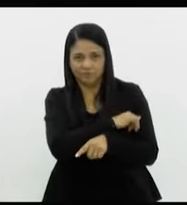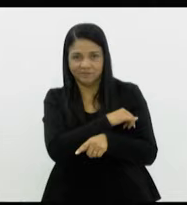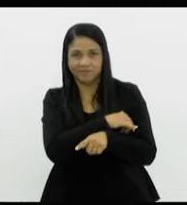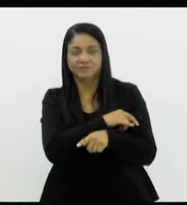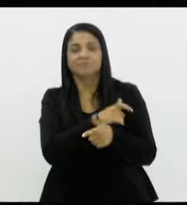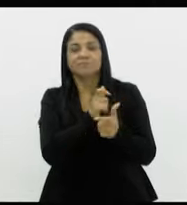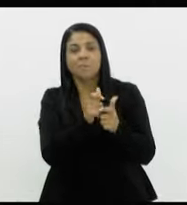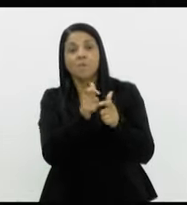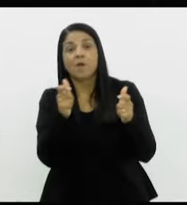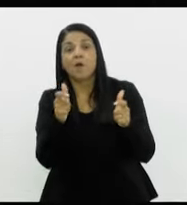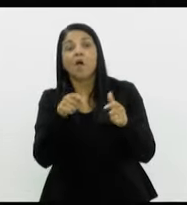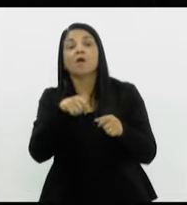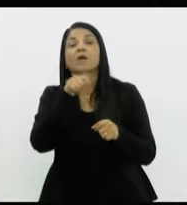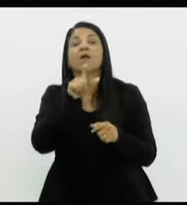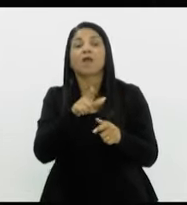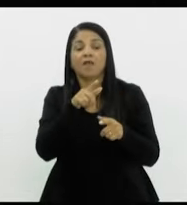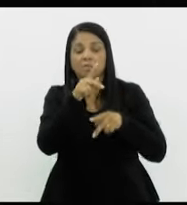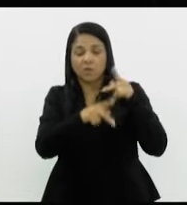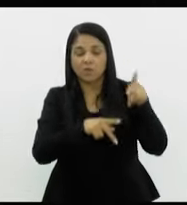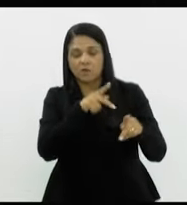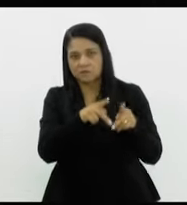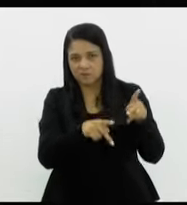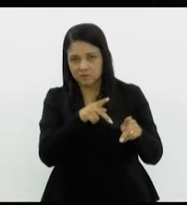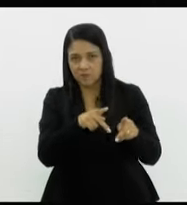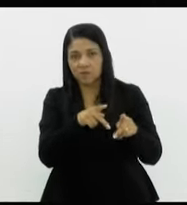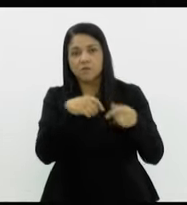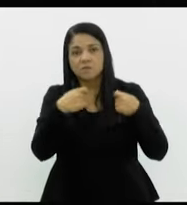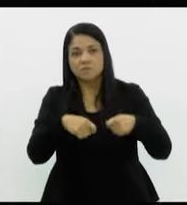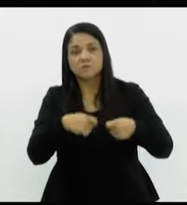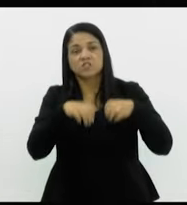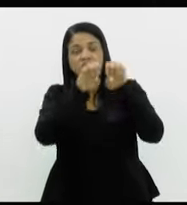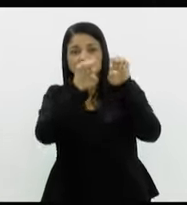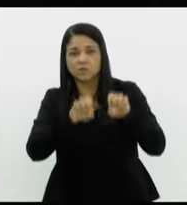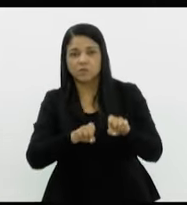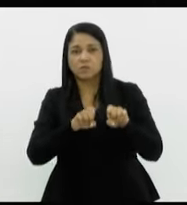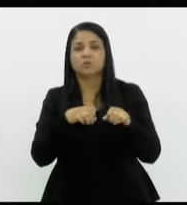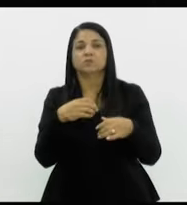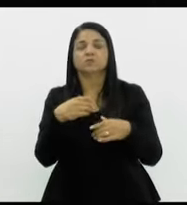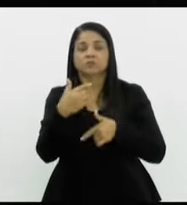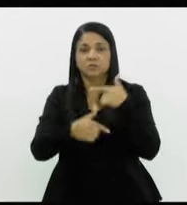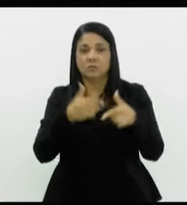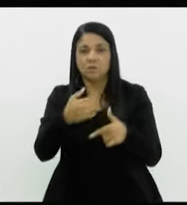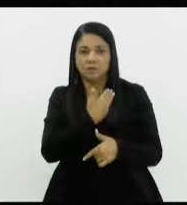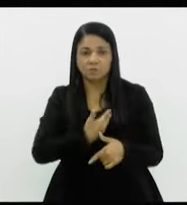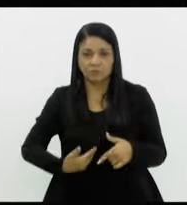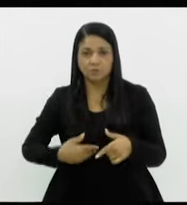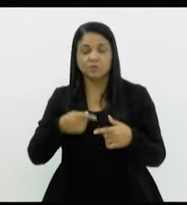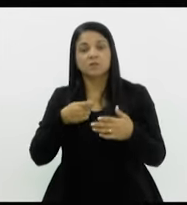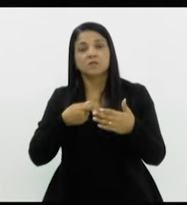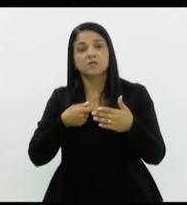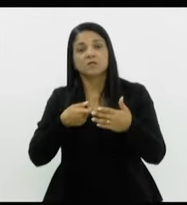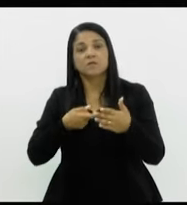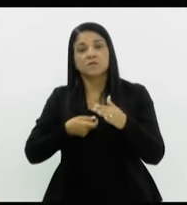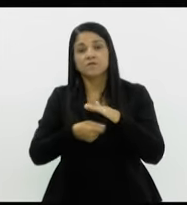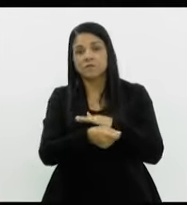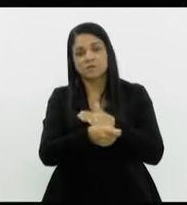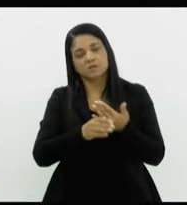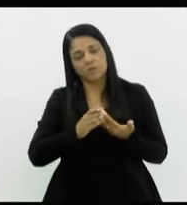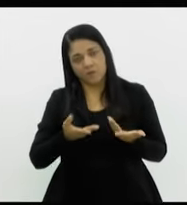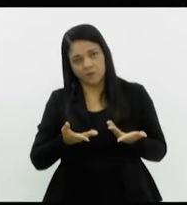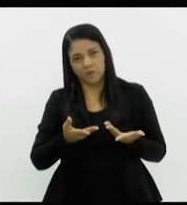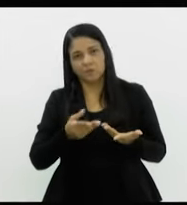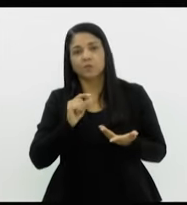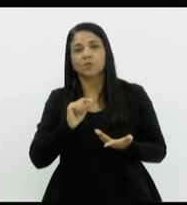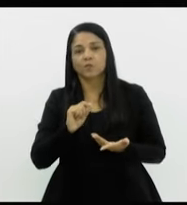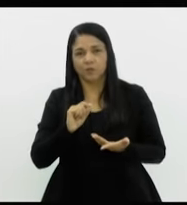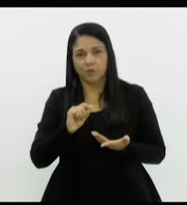da população que depende da estruturação dos serviços públicos e, portanto, de financiamento e não subfinanciamento, que é o